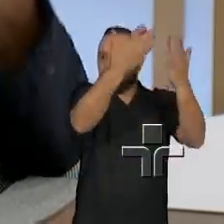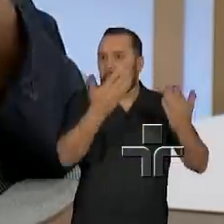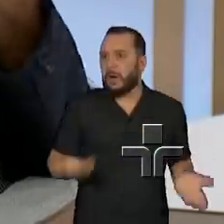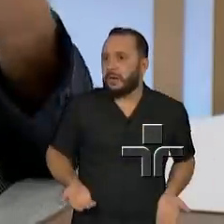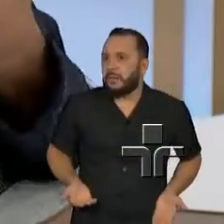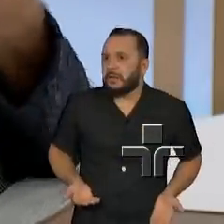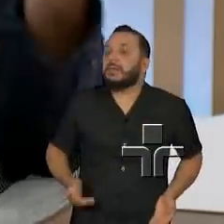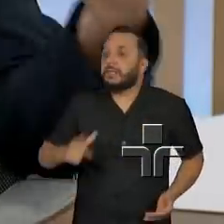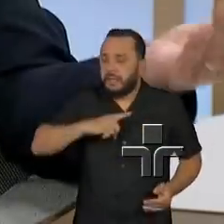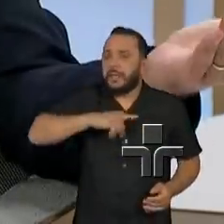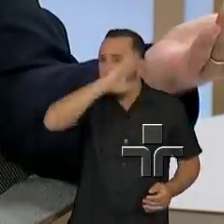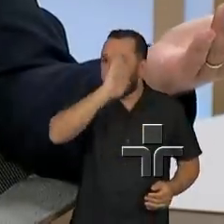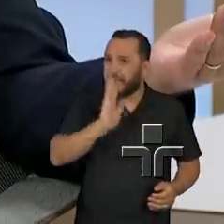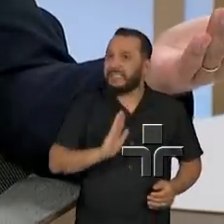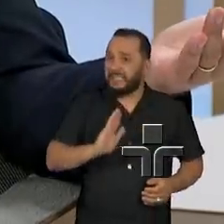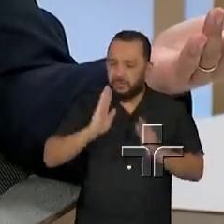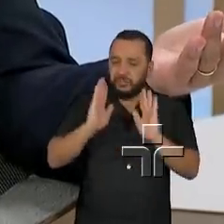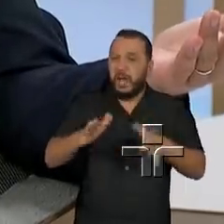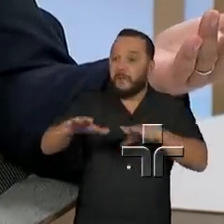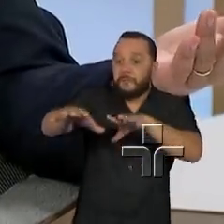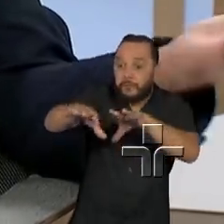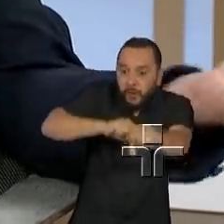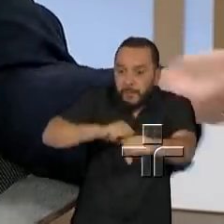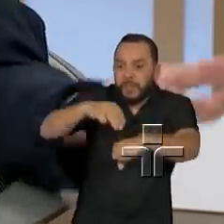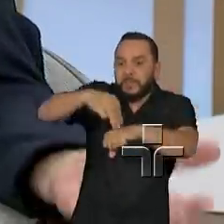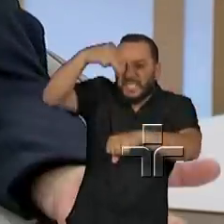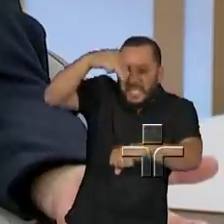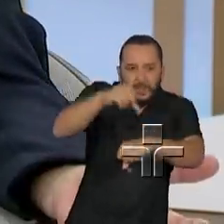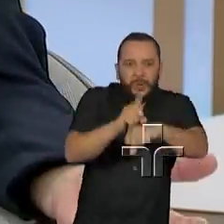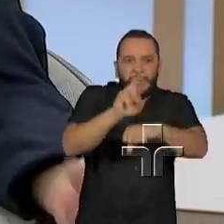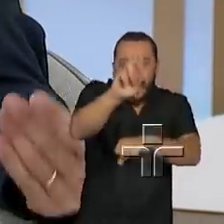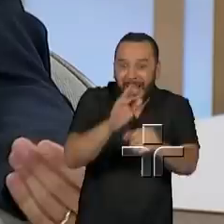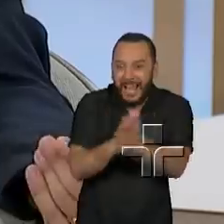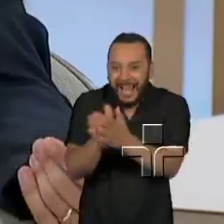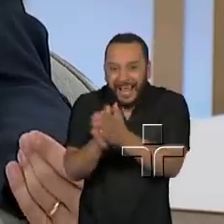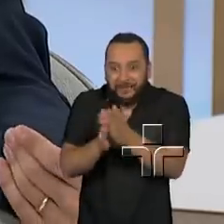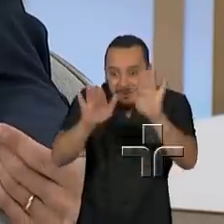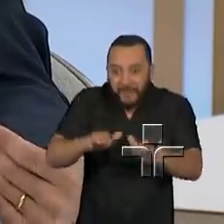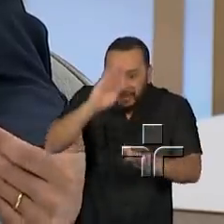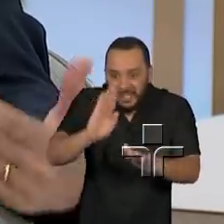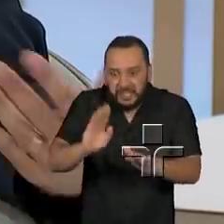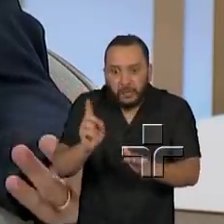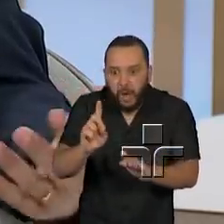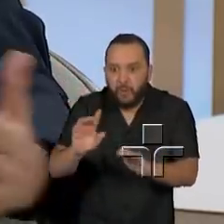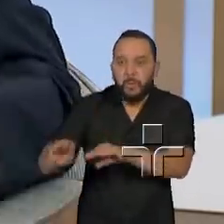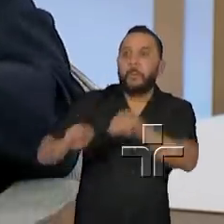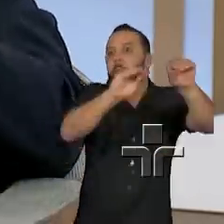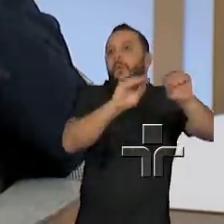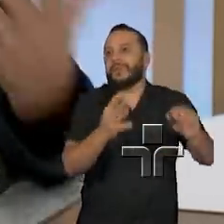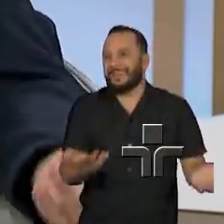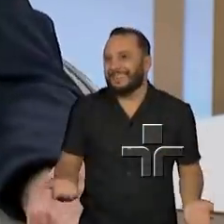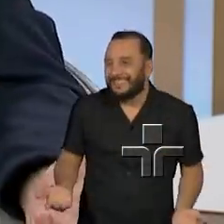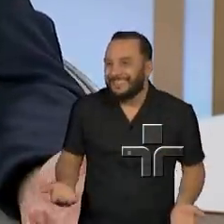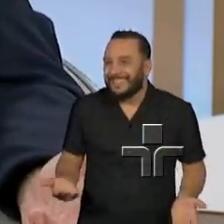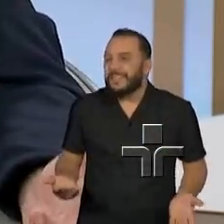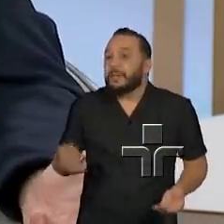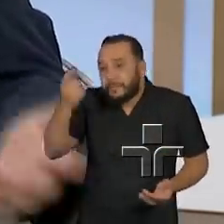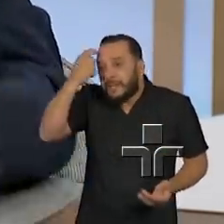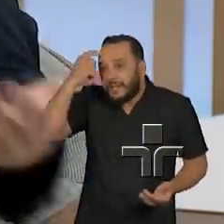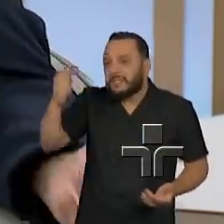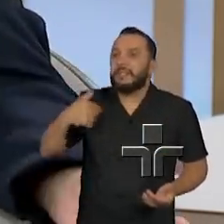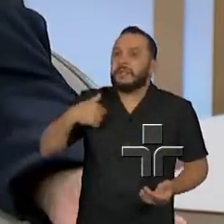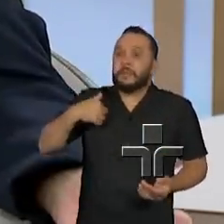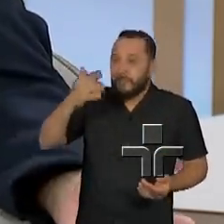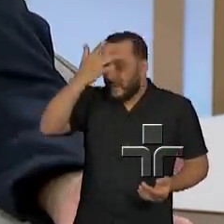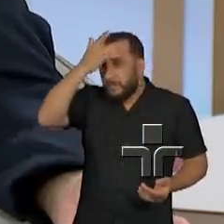nível, em mestrado, doutorado, para mandar para fora do país. Qual é o sentido disso? Qual é o sentido da gente ter feito Ciências Sem Fronteiras, mandar milhares de pessoas para o exterior e